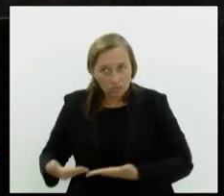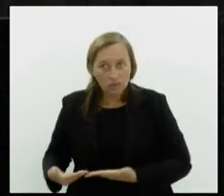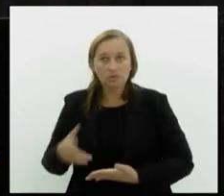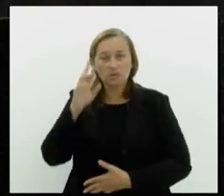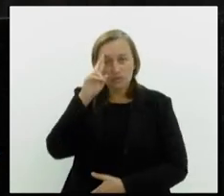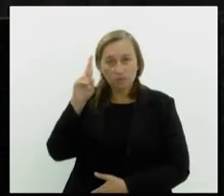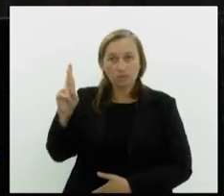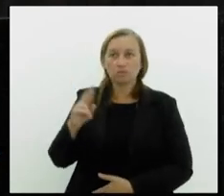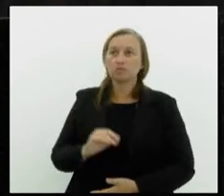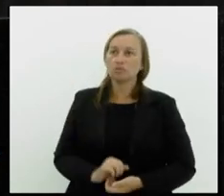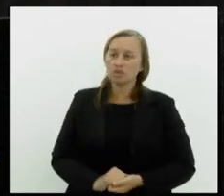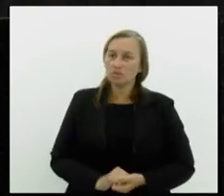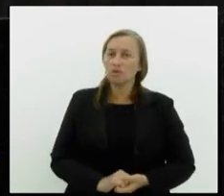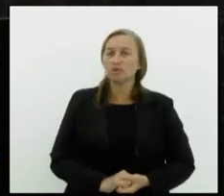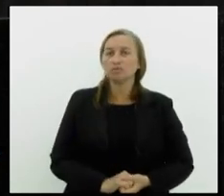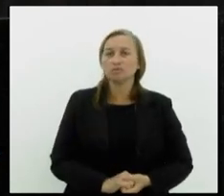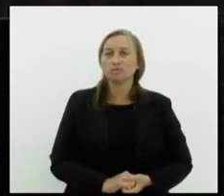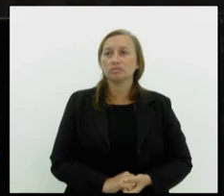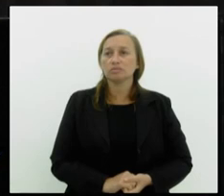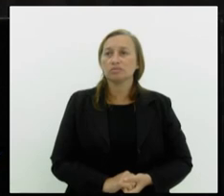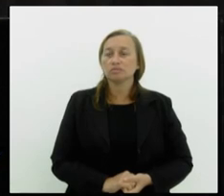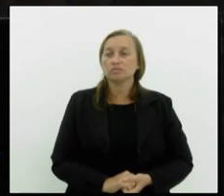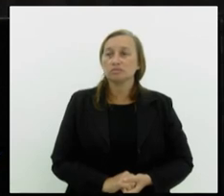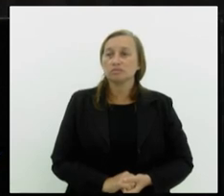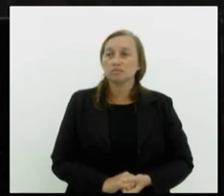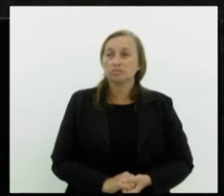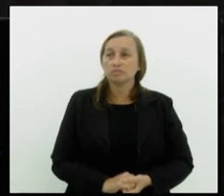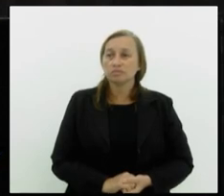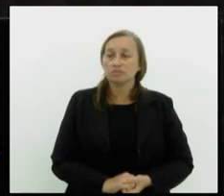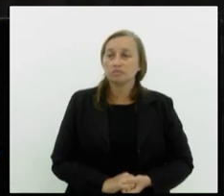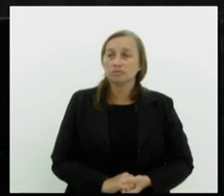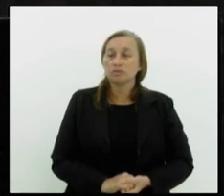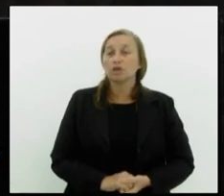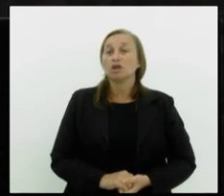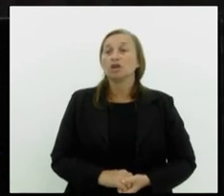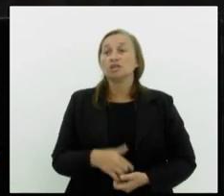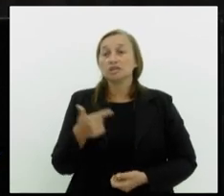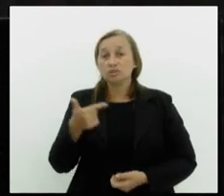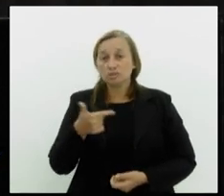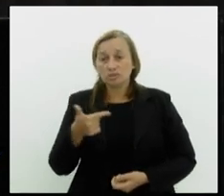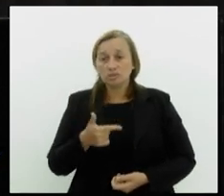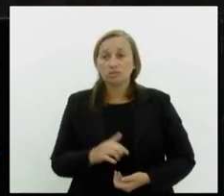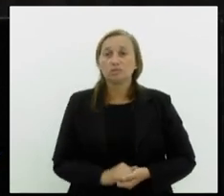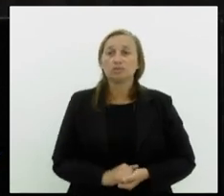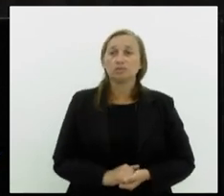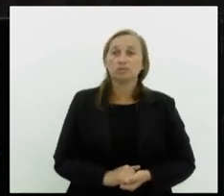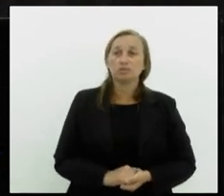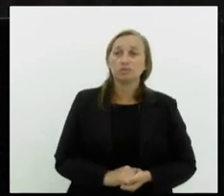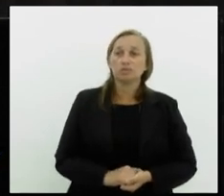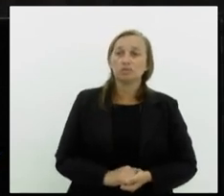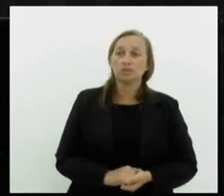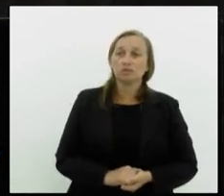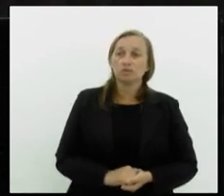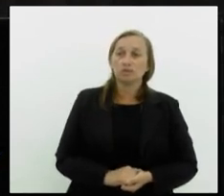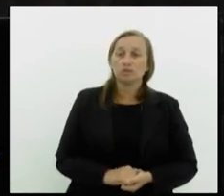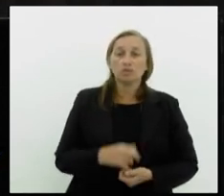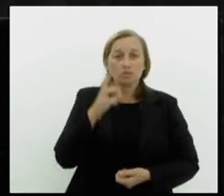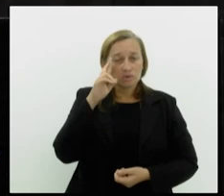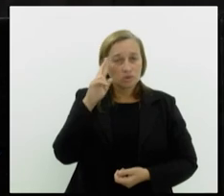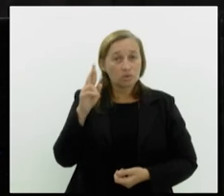Excelência. Bom, de dois, Vossa Excelência